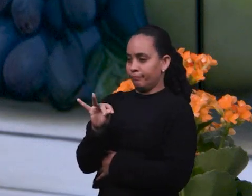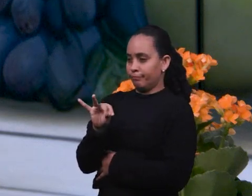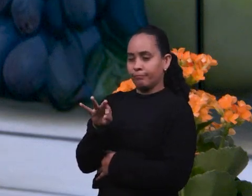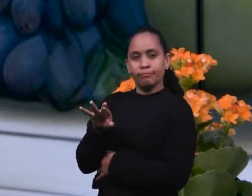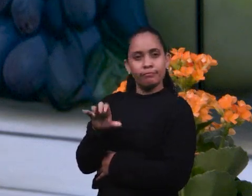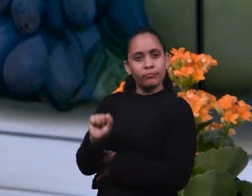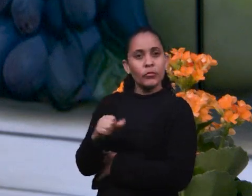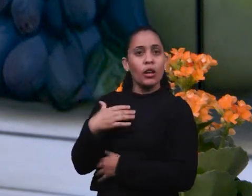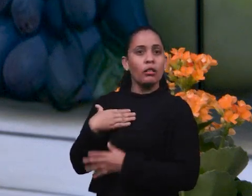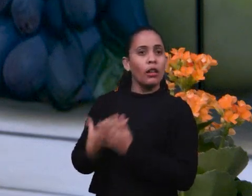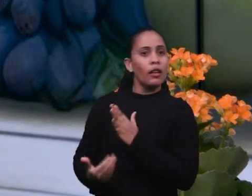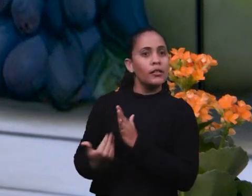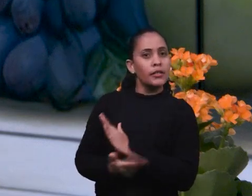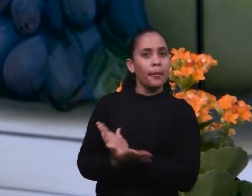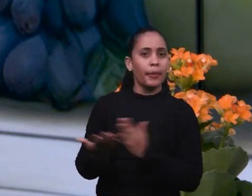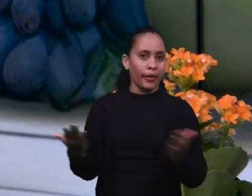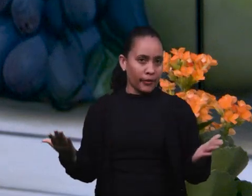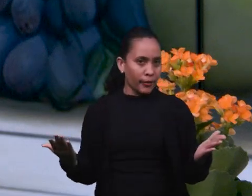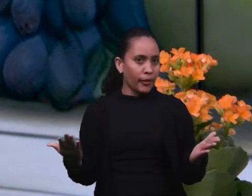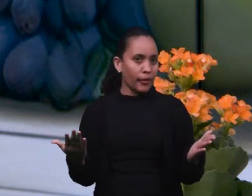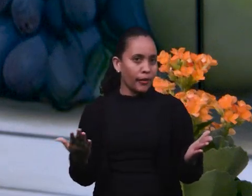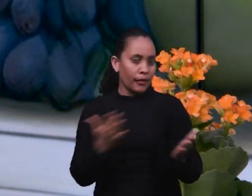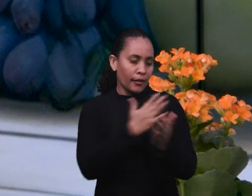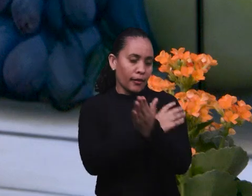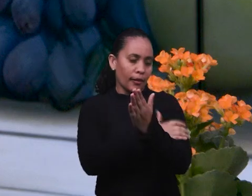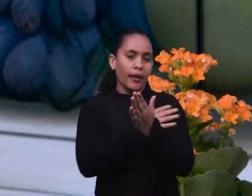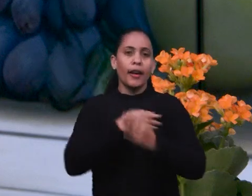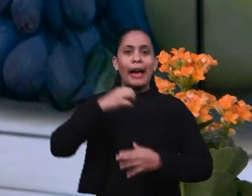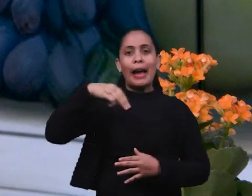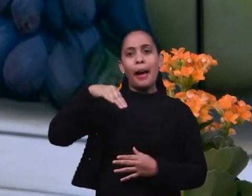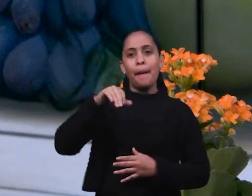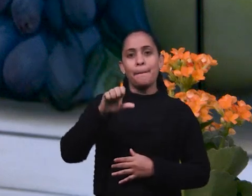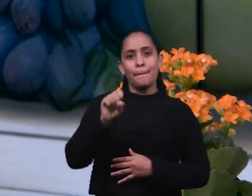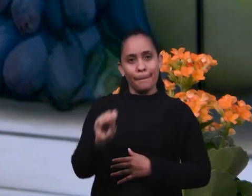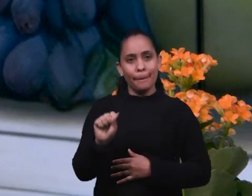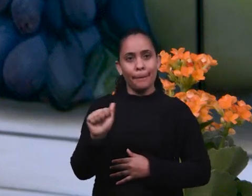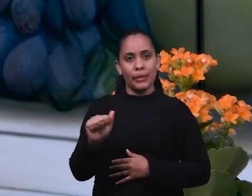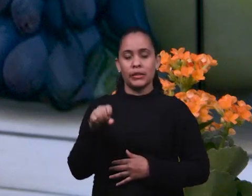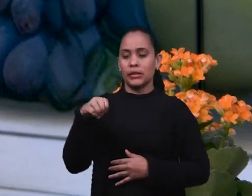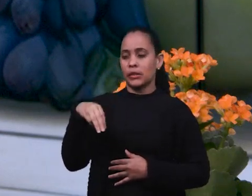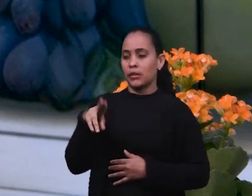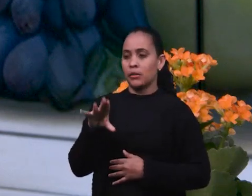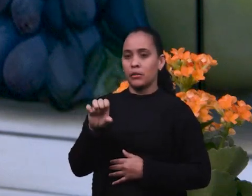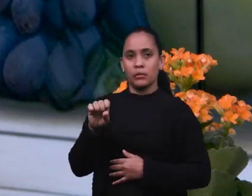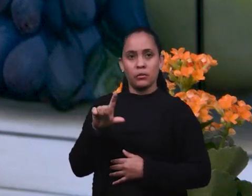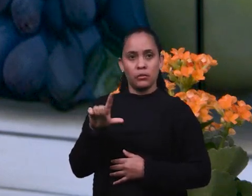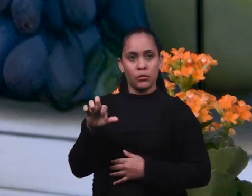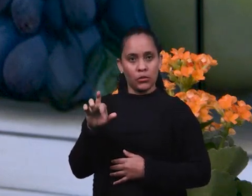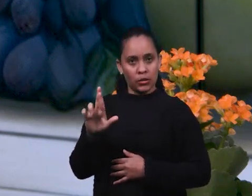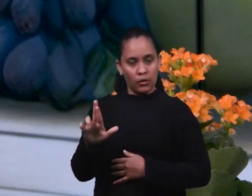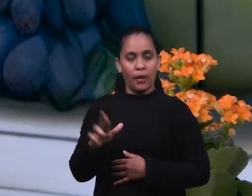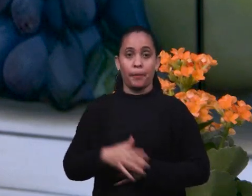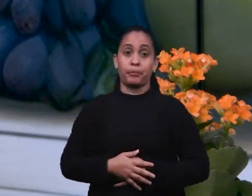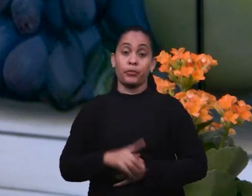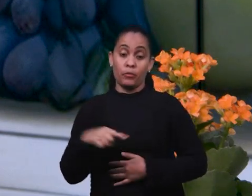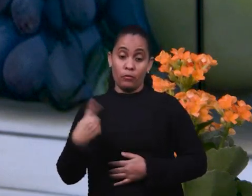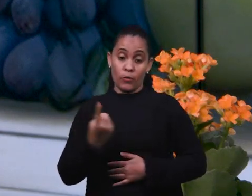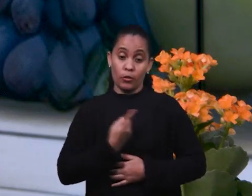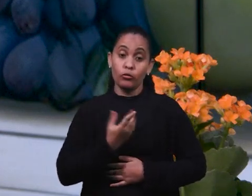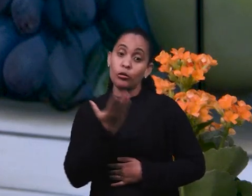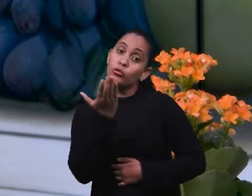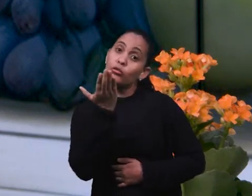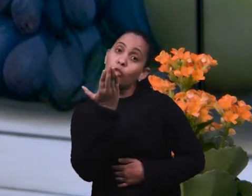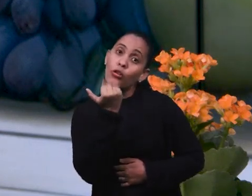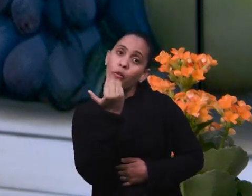Para que não haja essa perda de massa muscular. Sim. E o grande desafio é exatamente esse, porque a proteína,